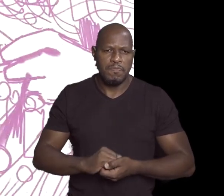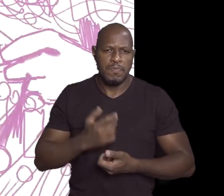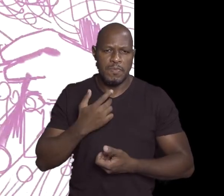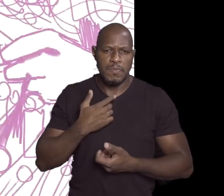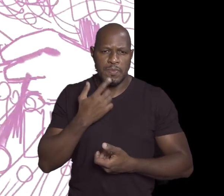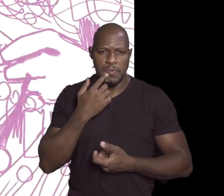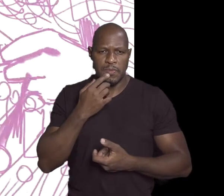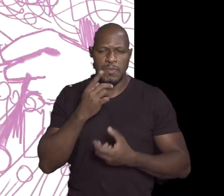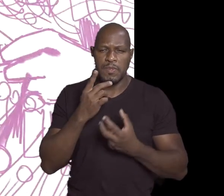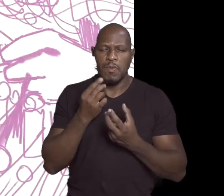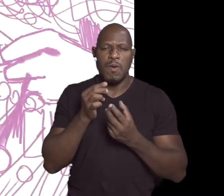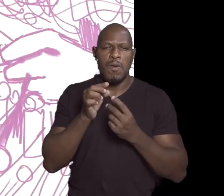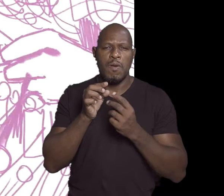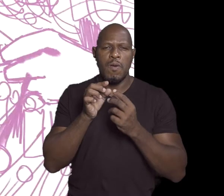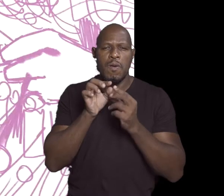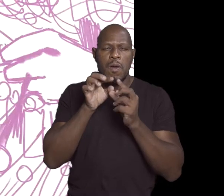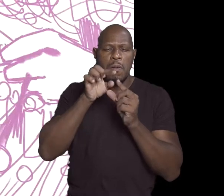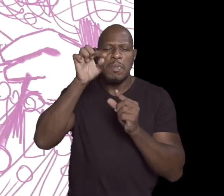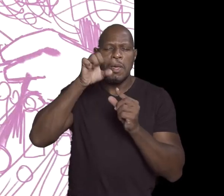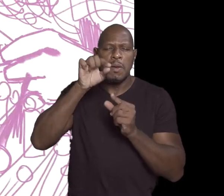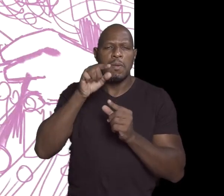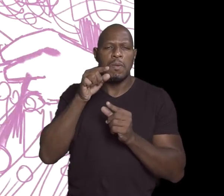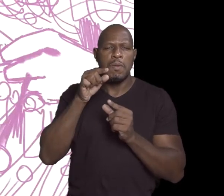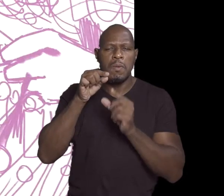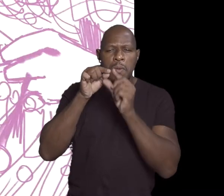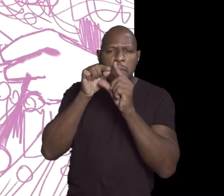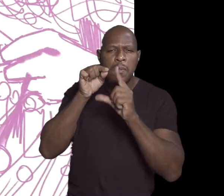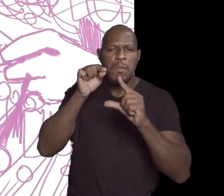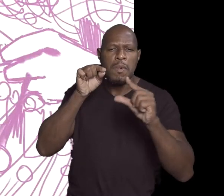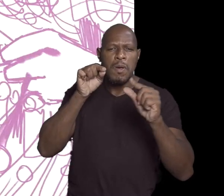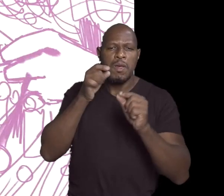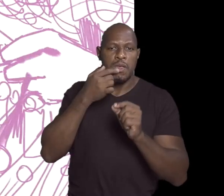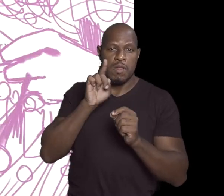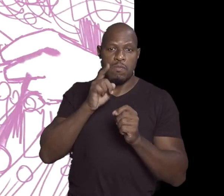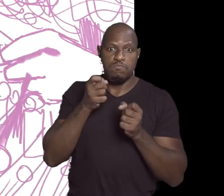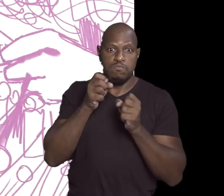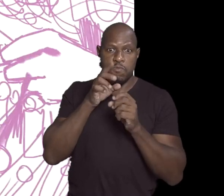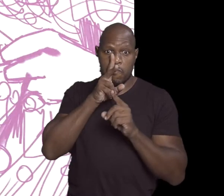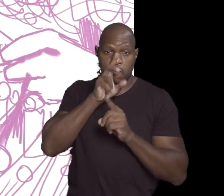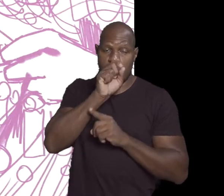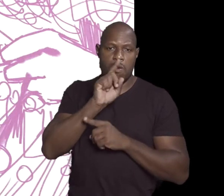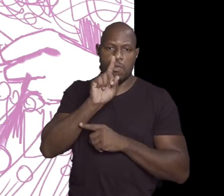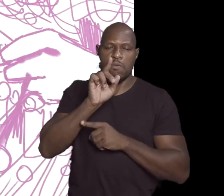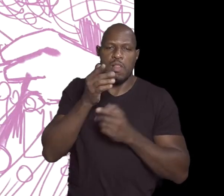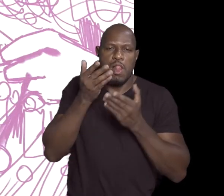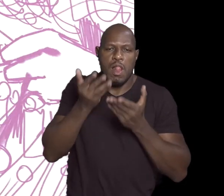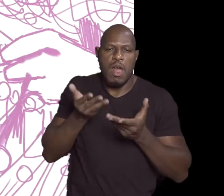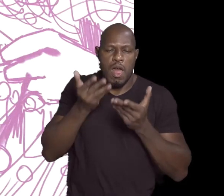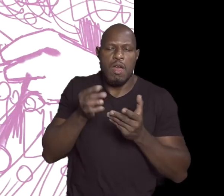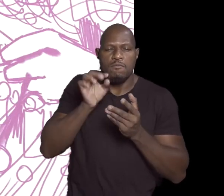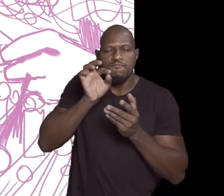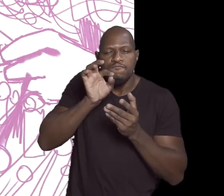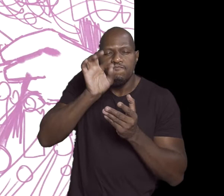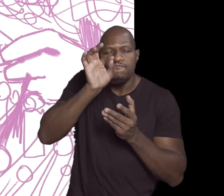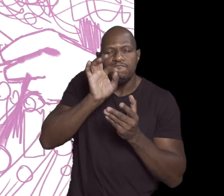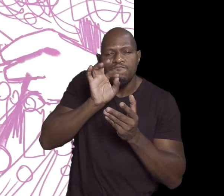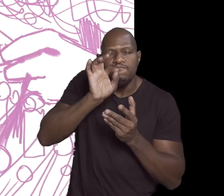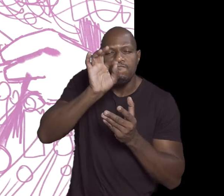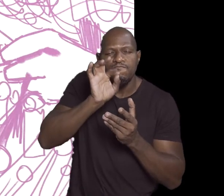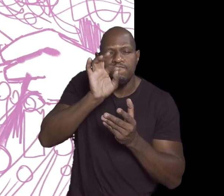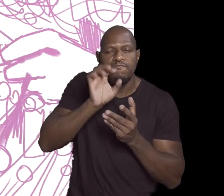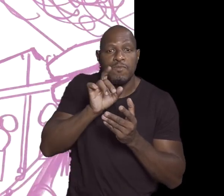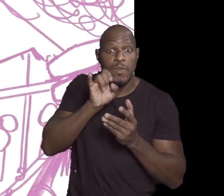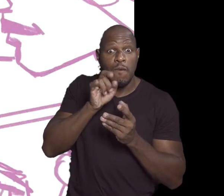bico de pena. Então eu faço pressão e ele